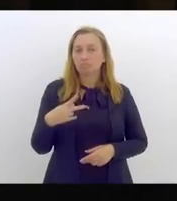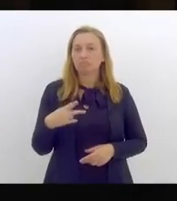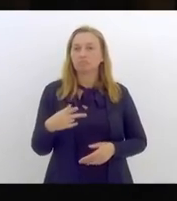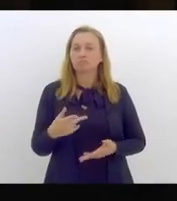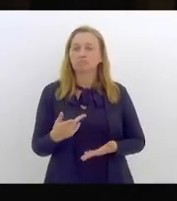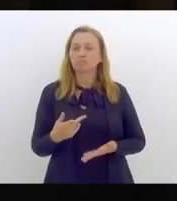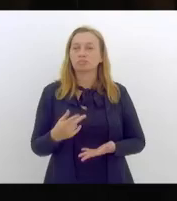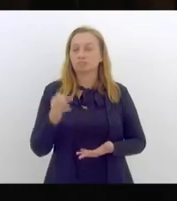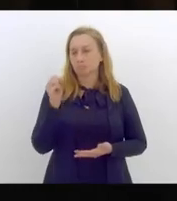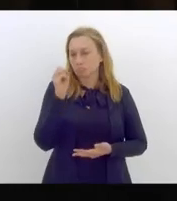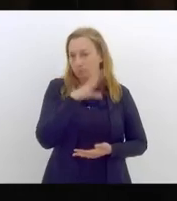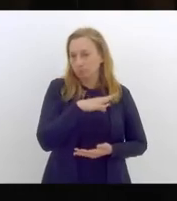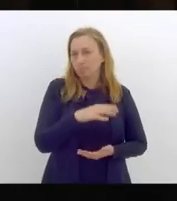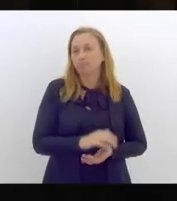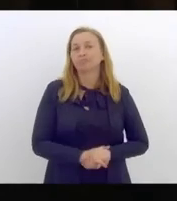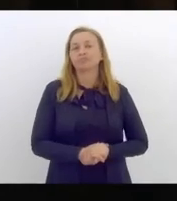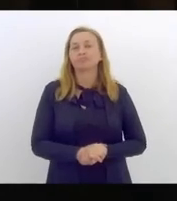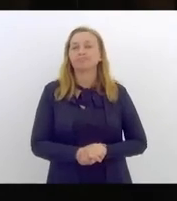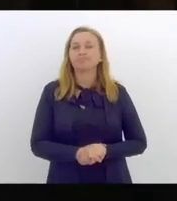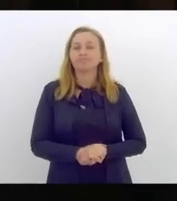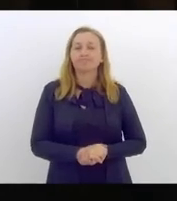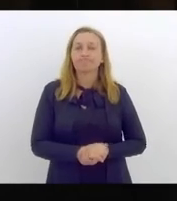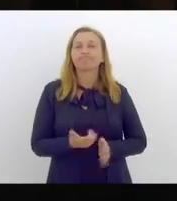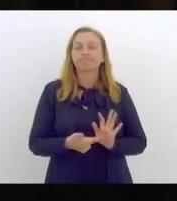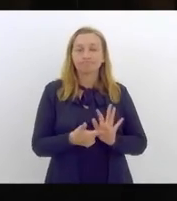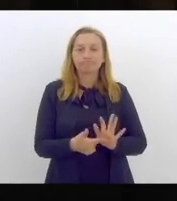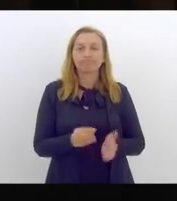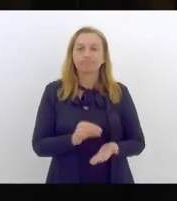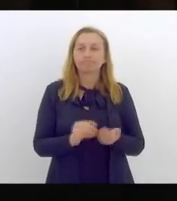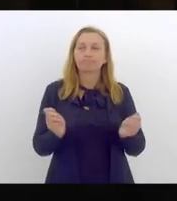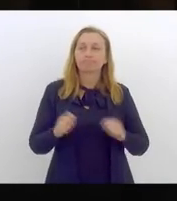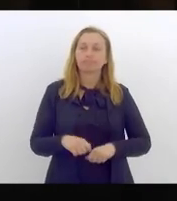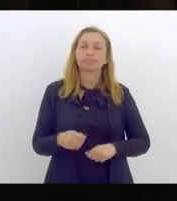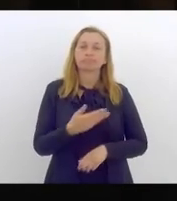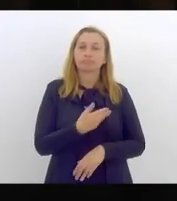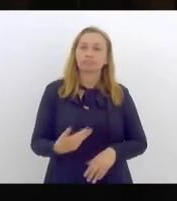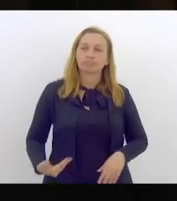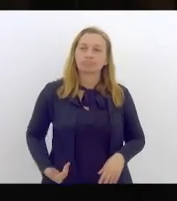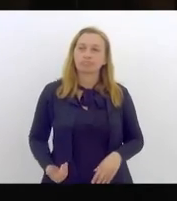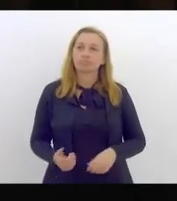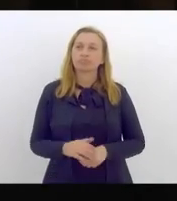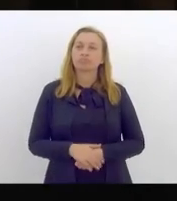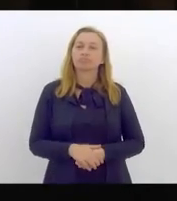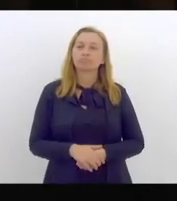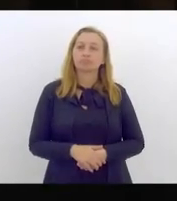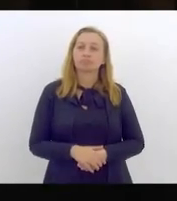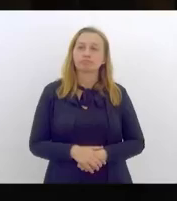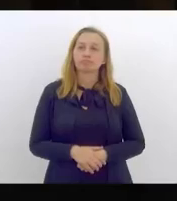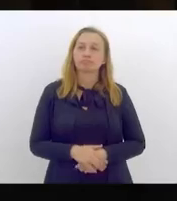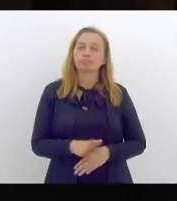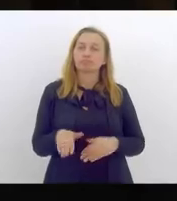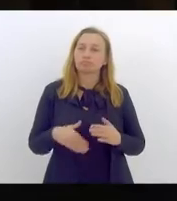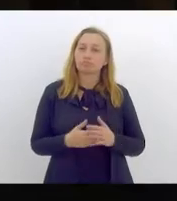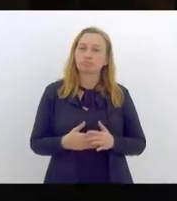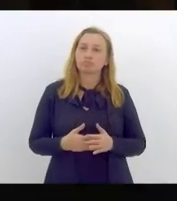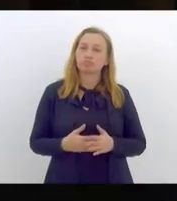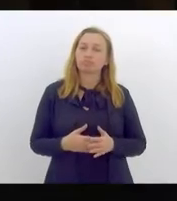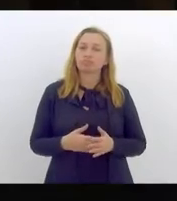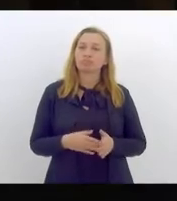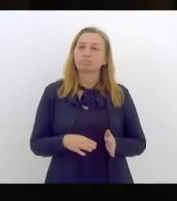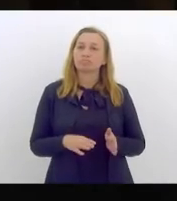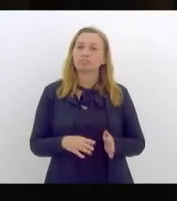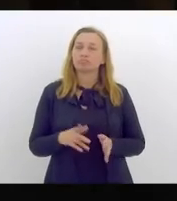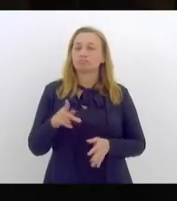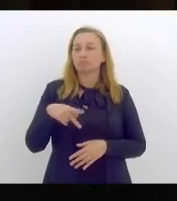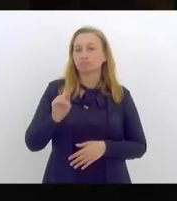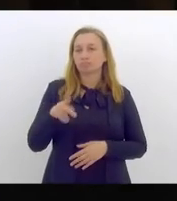nefasta, absurda, e que mostra a incapacidade desse governo de dolarização de todo o gás, todo o